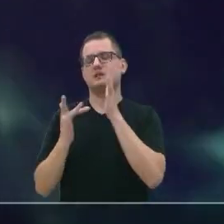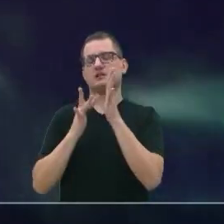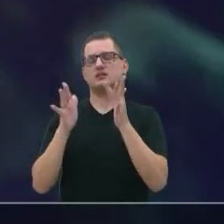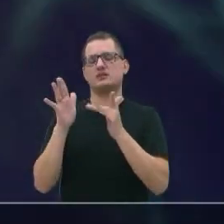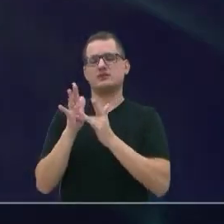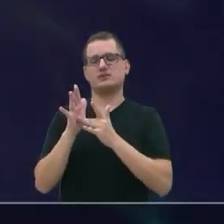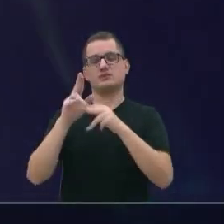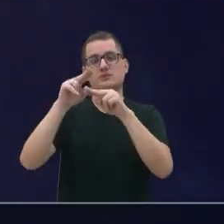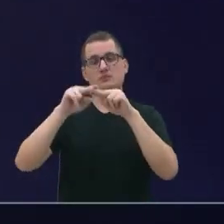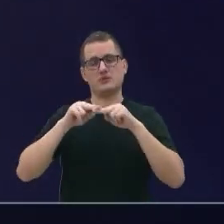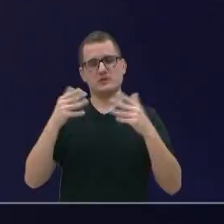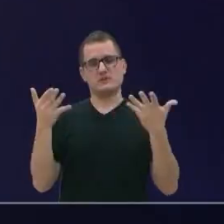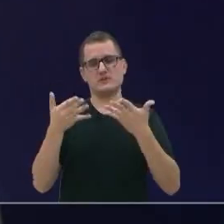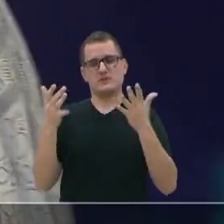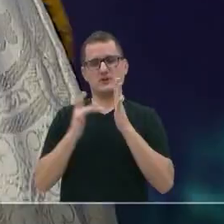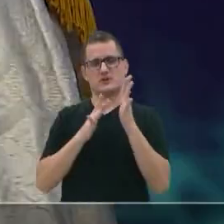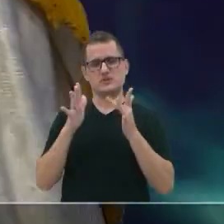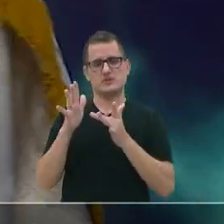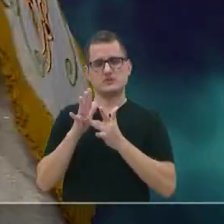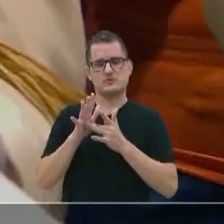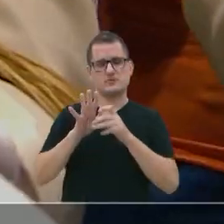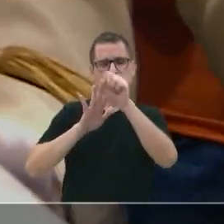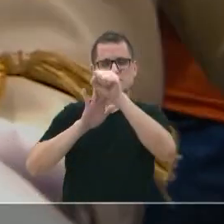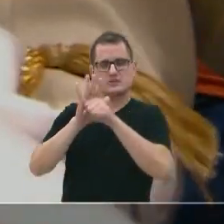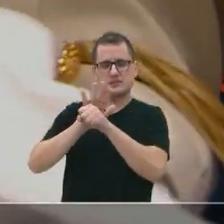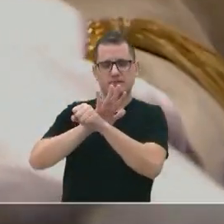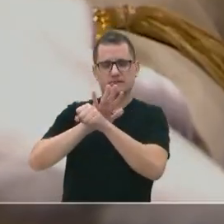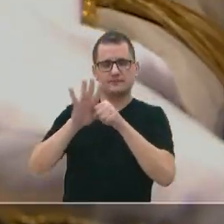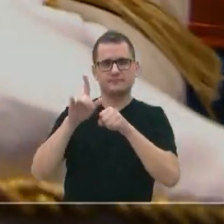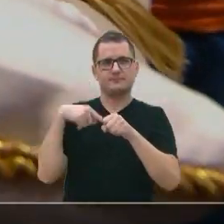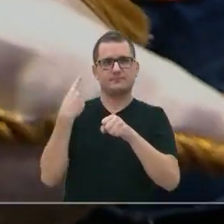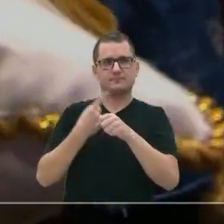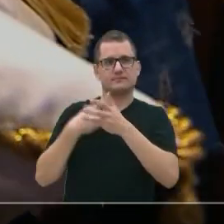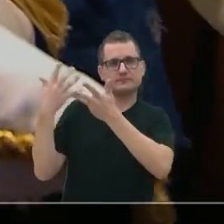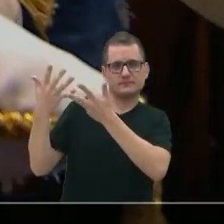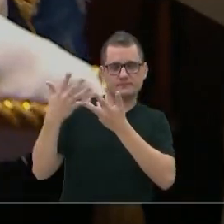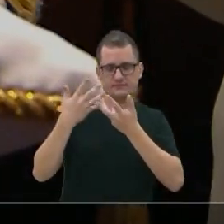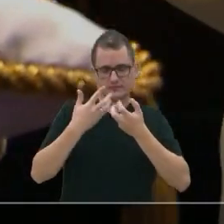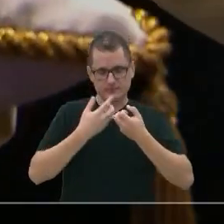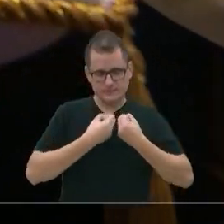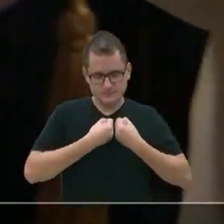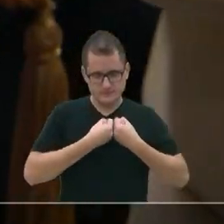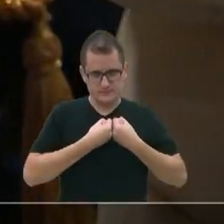acolher Jesus sacramentado, cantando.